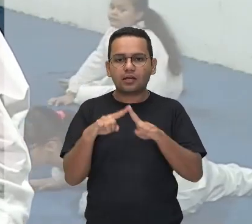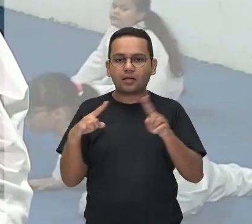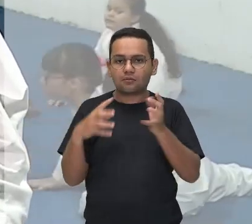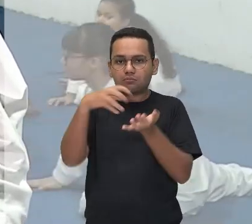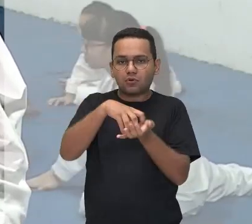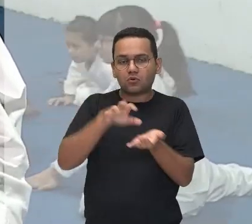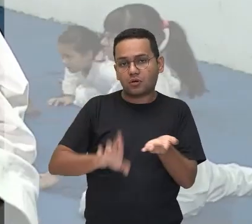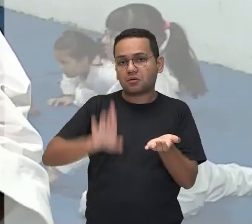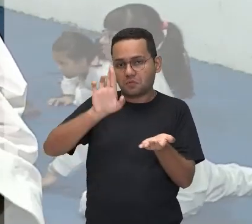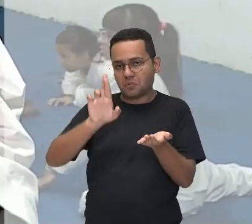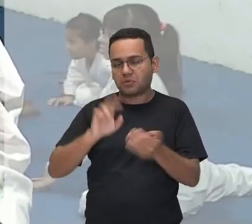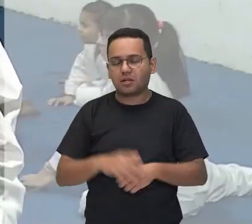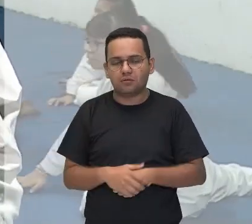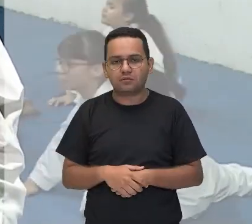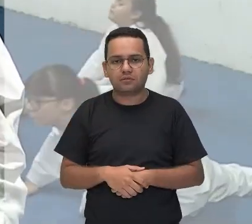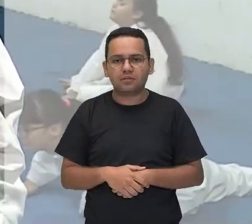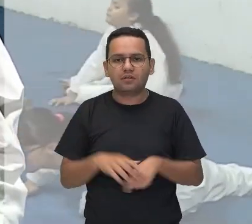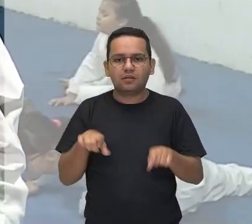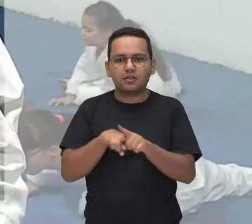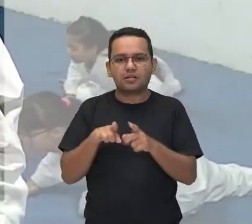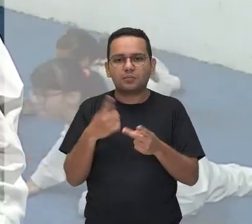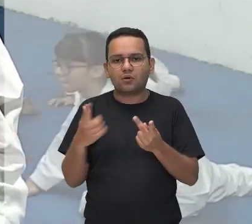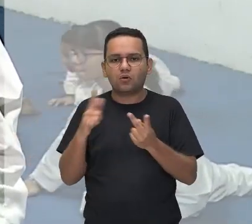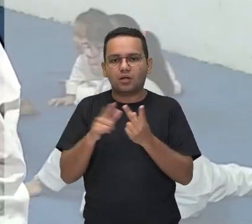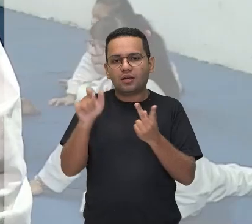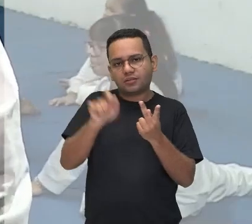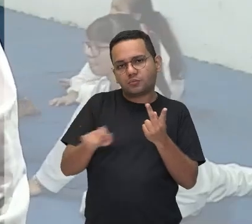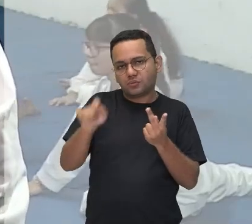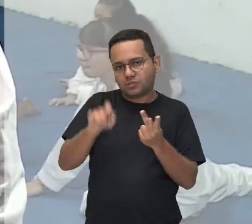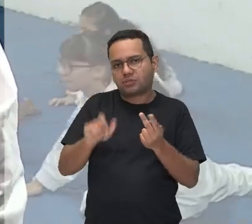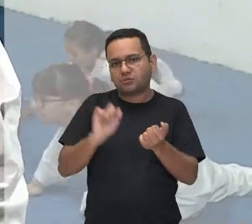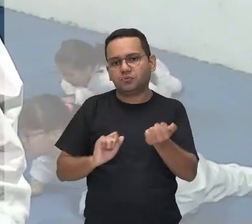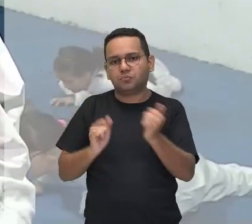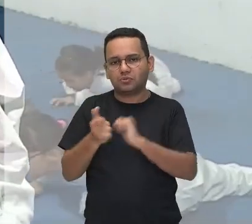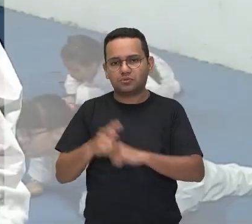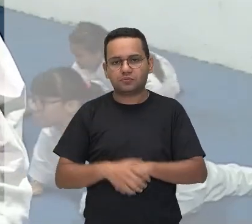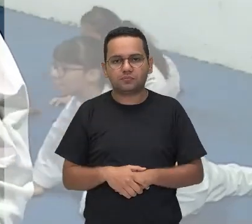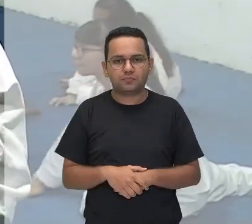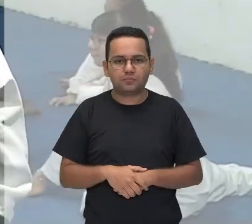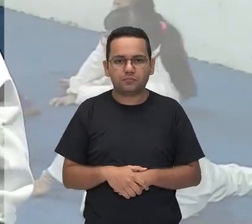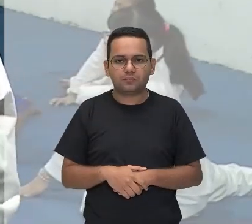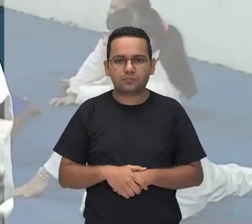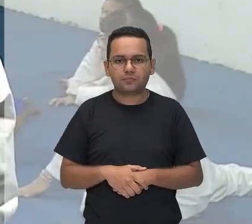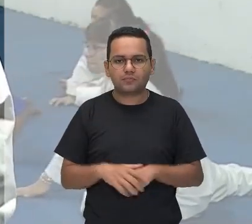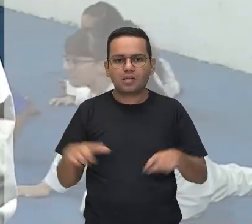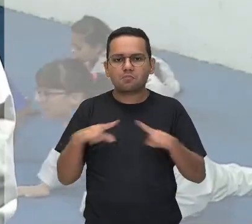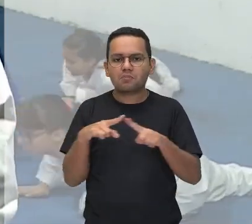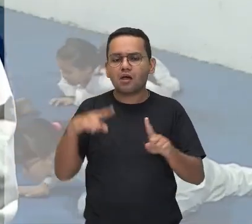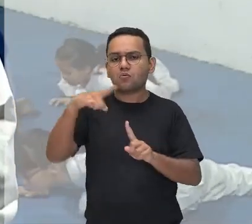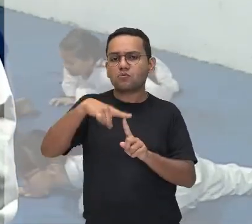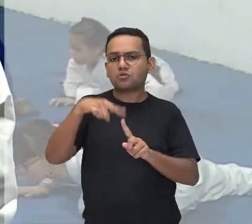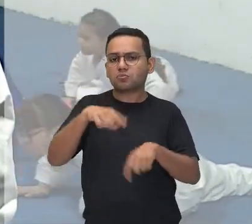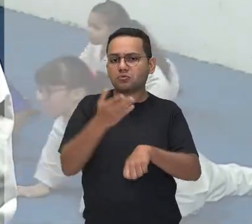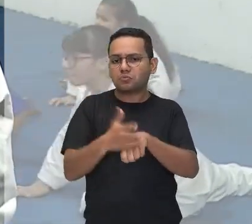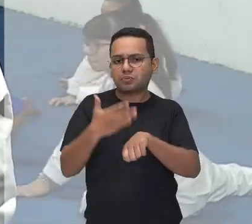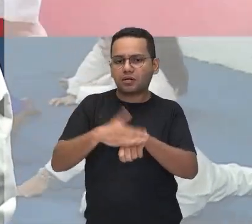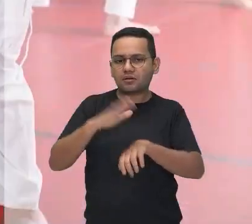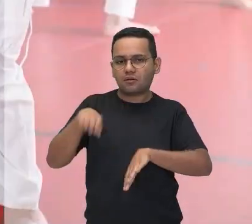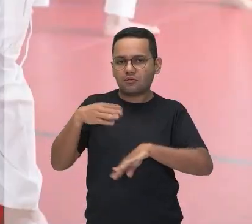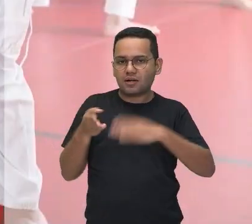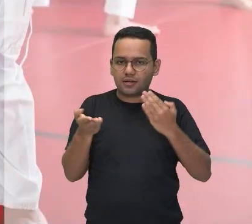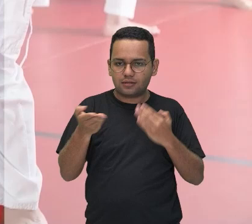Amazonense de Karatê e também da Associação Esportiva Rienkwan. A modalidade que nós praticamos é o Karatê.